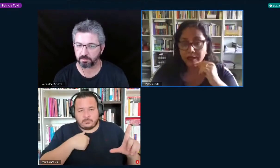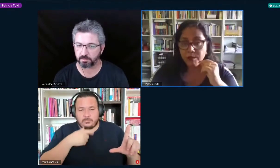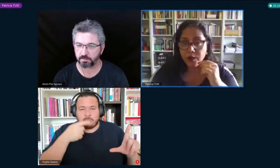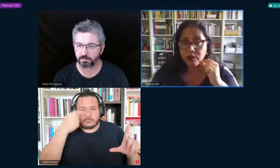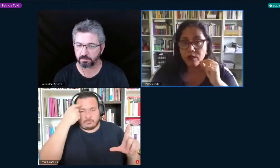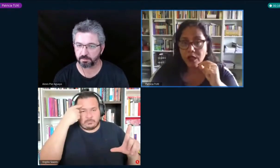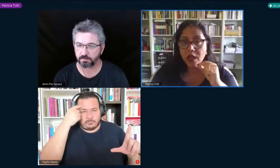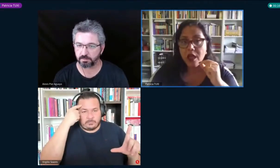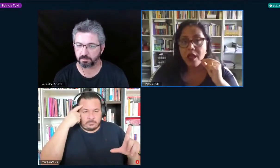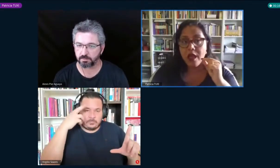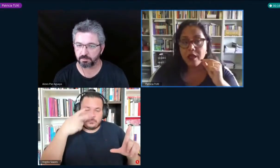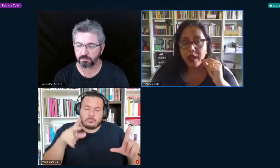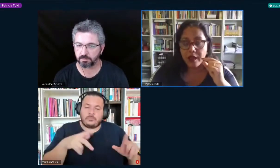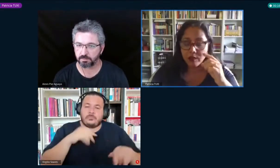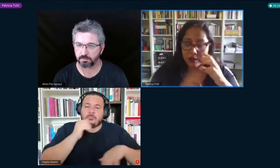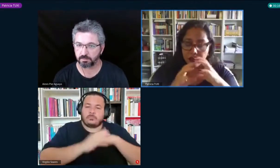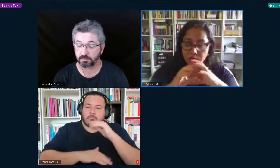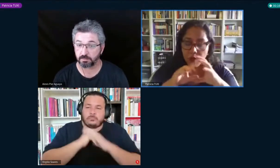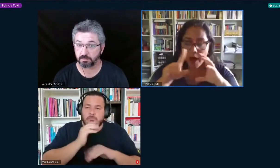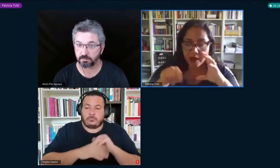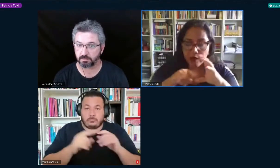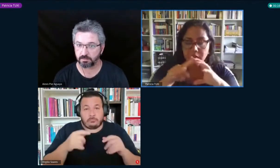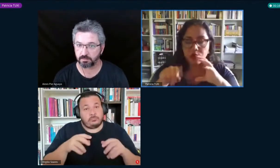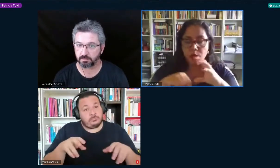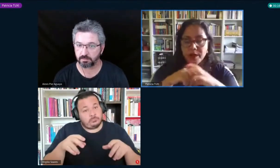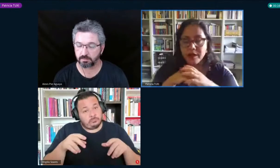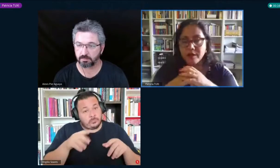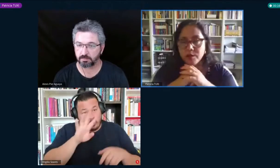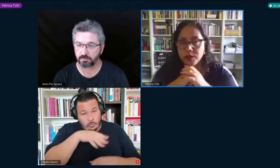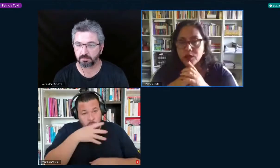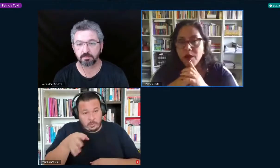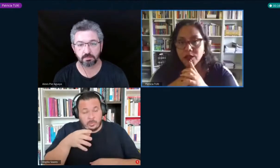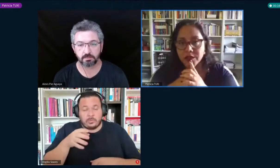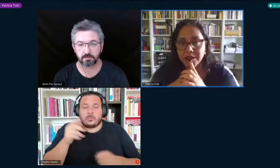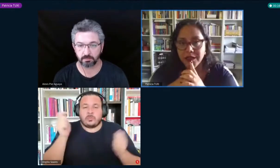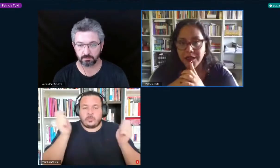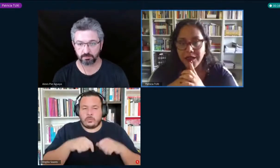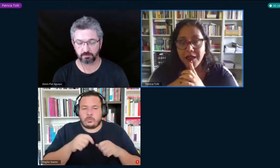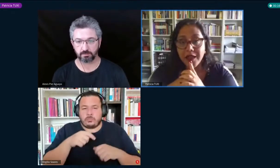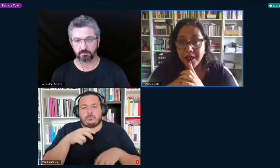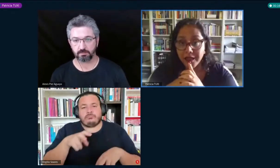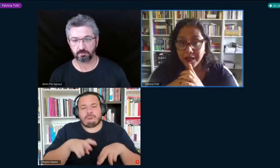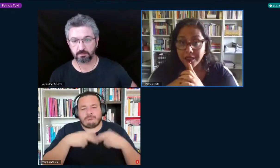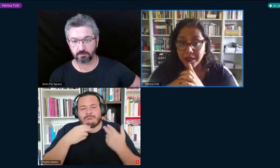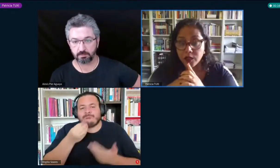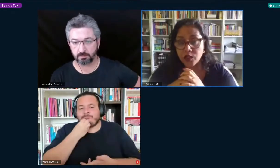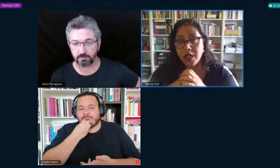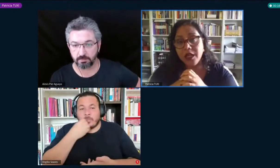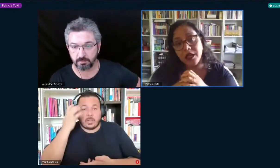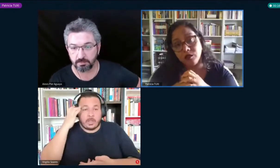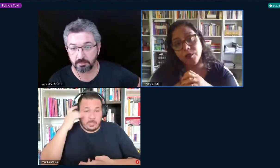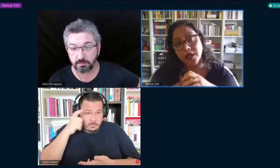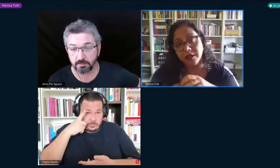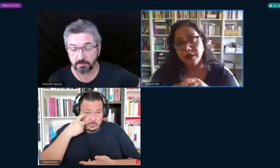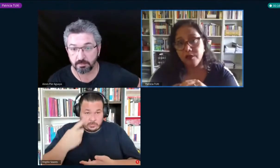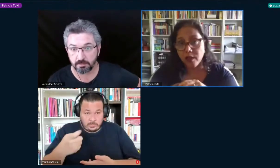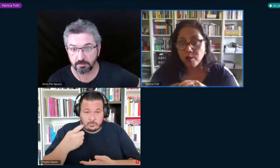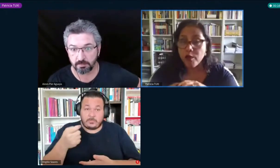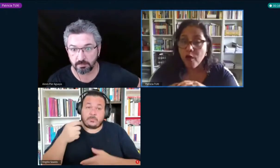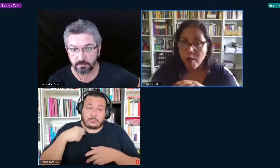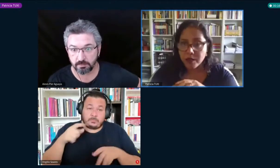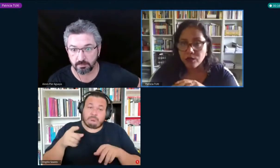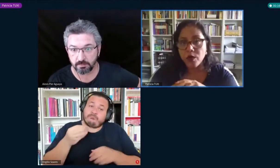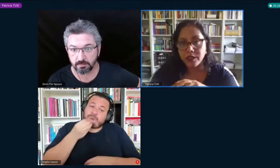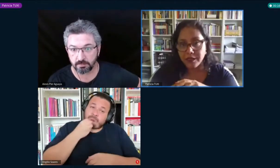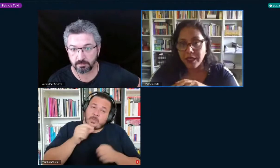sua competência, por isso que, no seu quadro, né, de competências, por isso que eu acho que seria interessante. E isso poderia ser